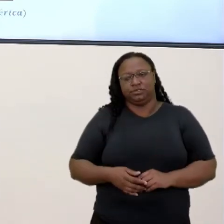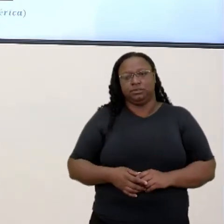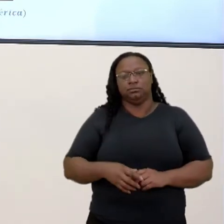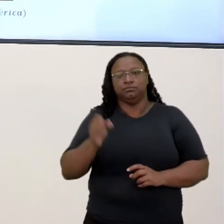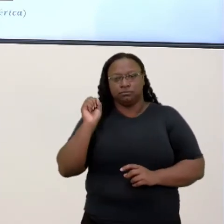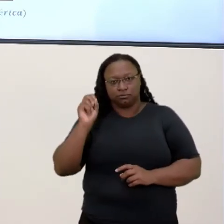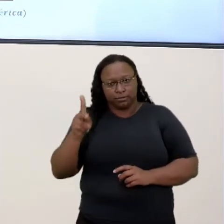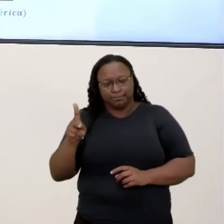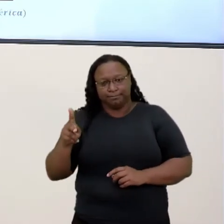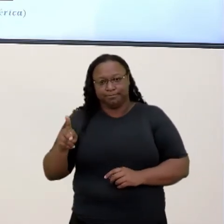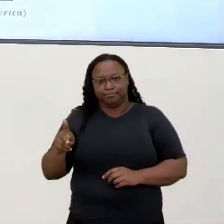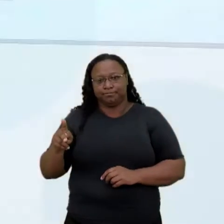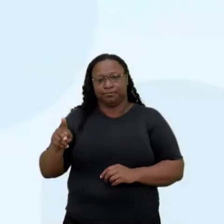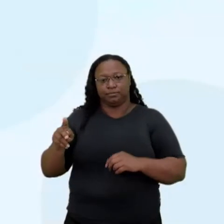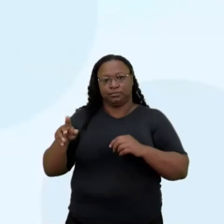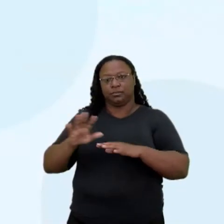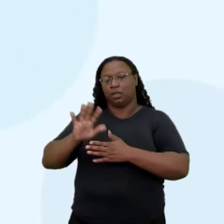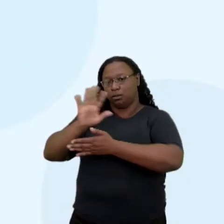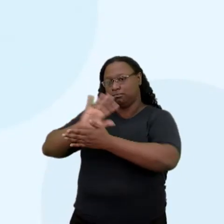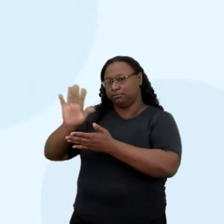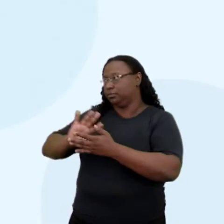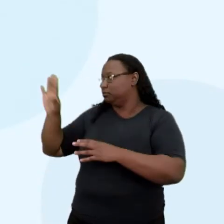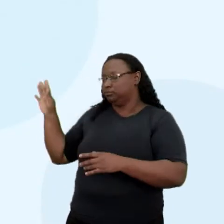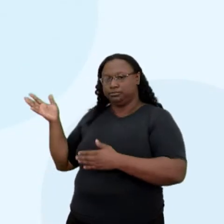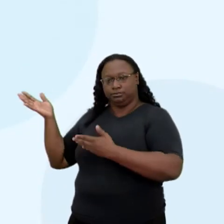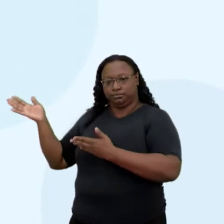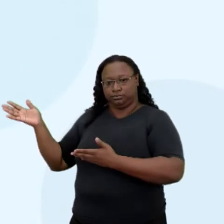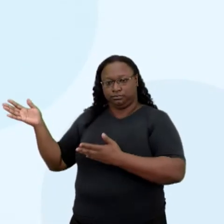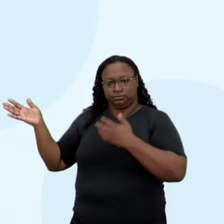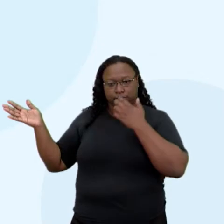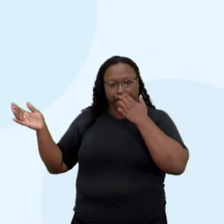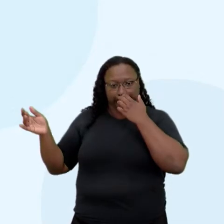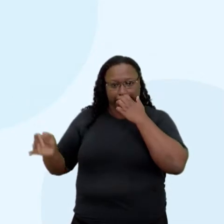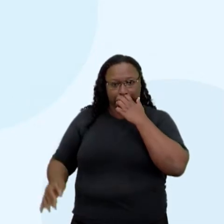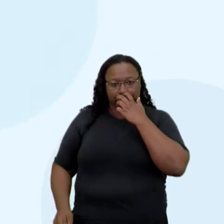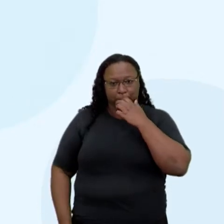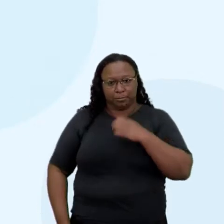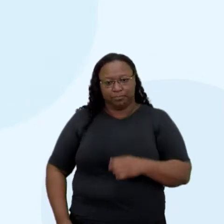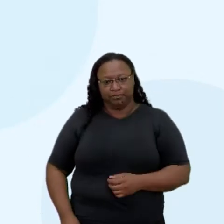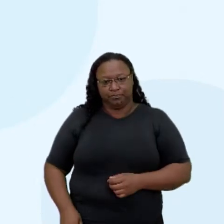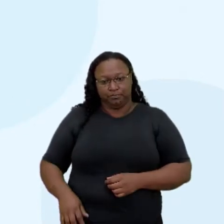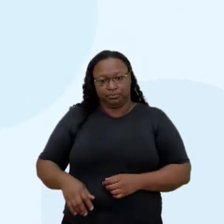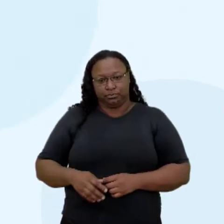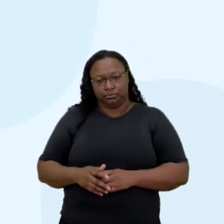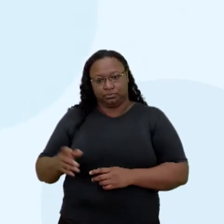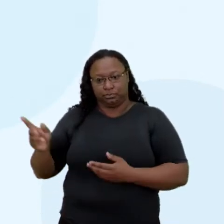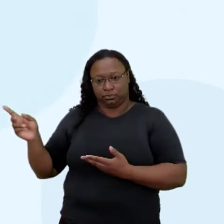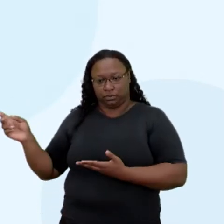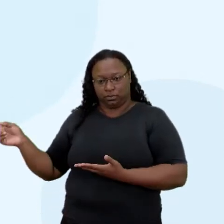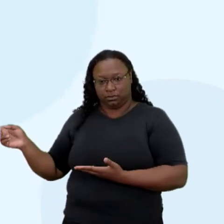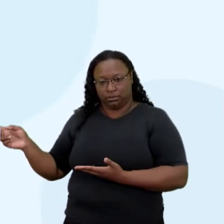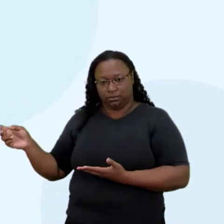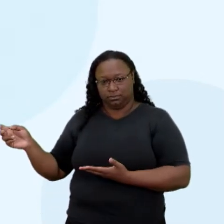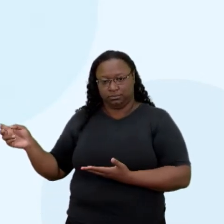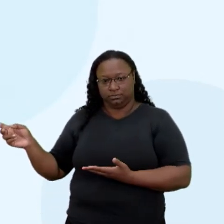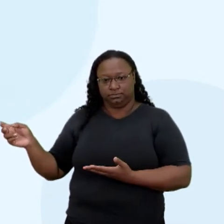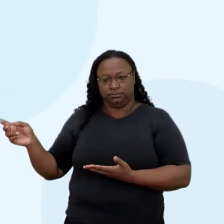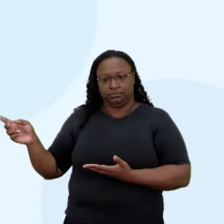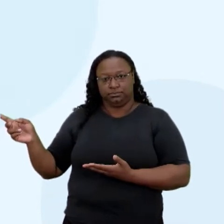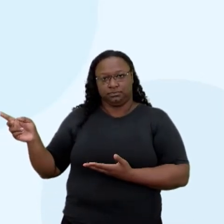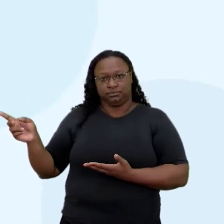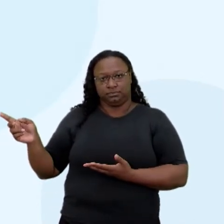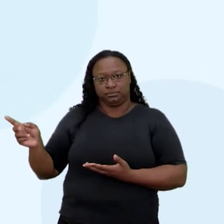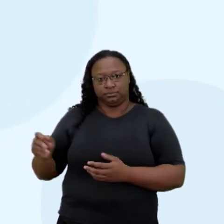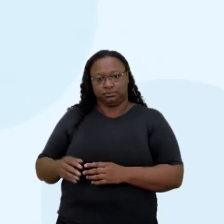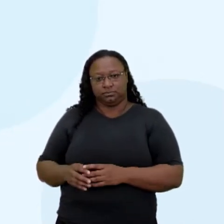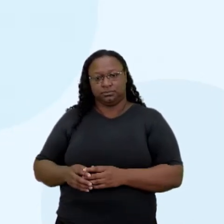mais um pouquinho disso aqui, eu apaguei para vocês e aí a gente vai mostrar, tá vendo? Ó, eu vou indicar, sinalizar esses valores aí, tá ok?